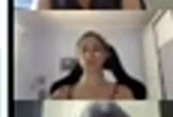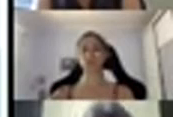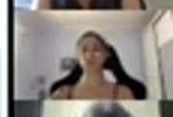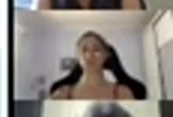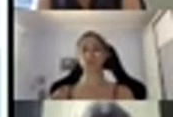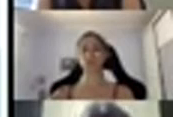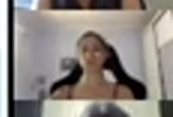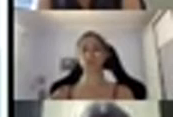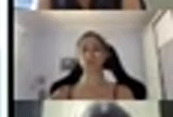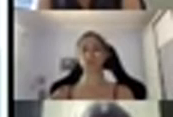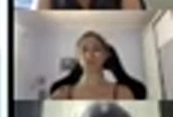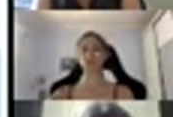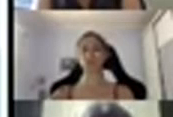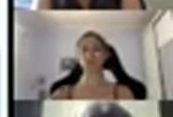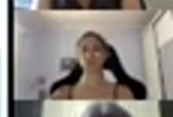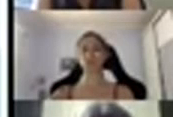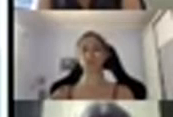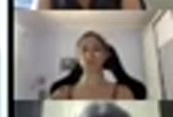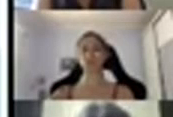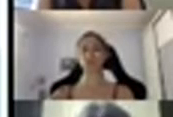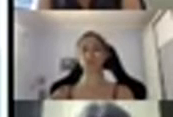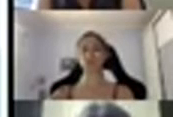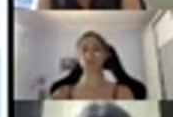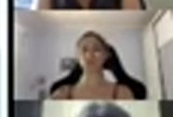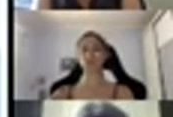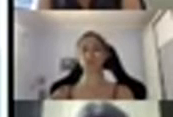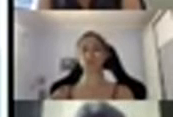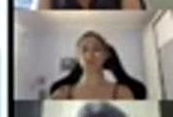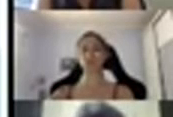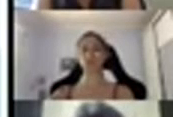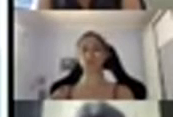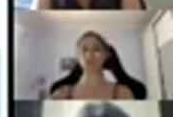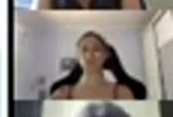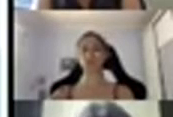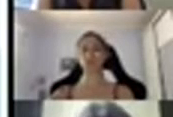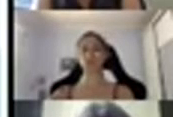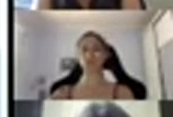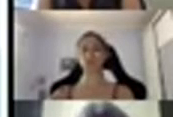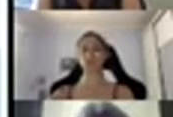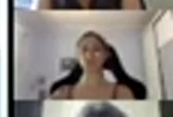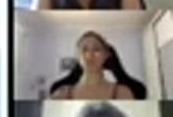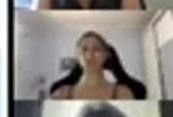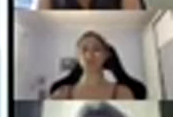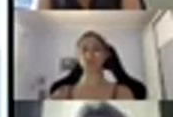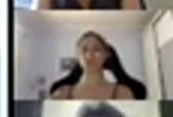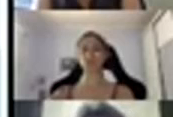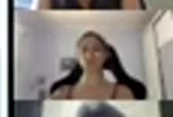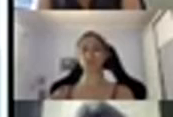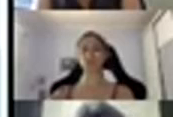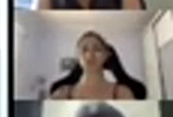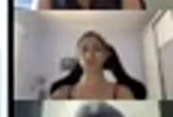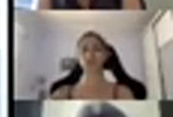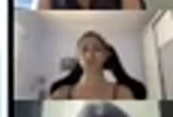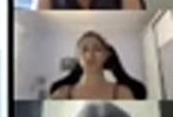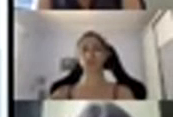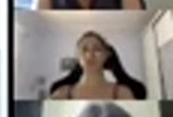lógica da semana passada. Se a gente for pegar a data, ou seja, até a sexta-feira, Estados Unidos estaria com 6 milhões de casos